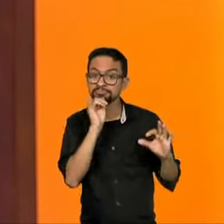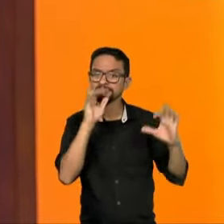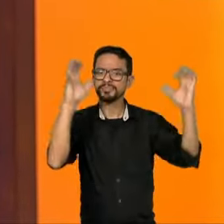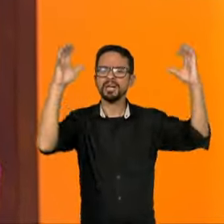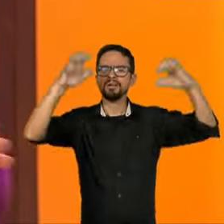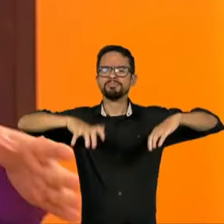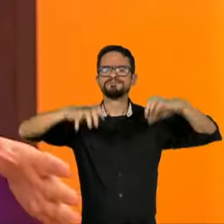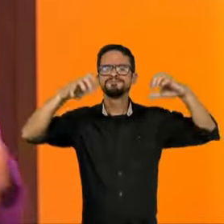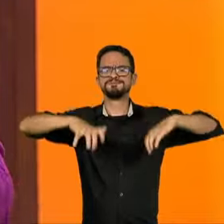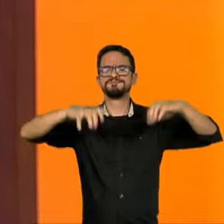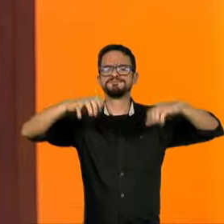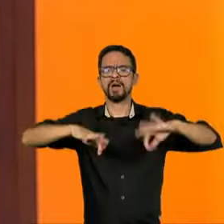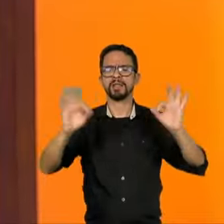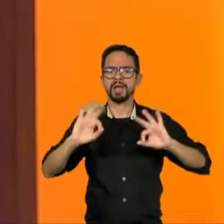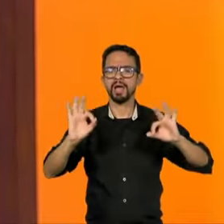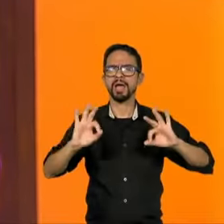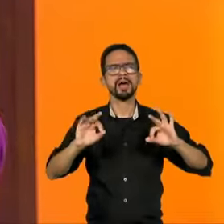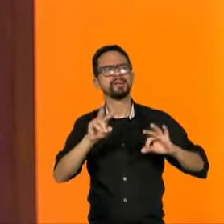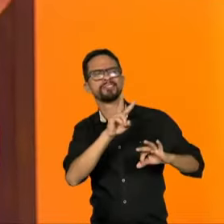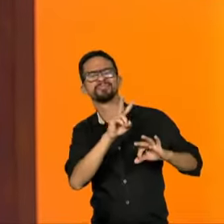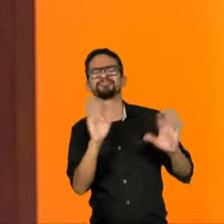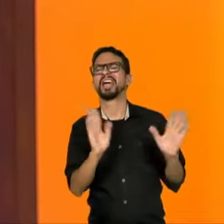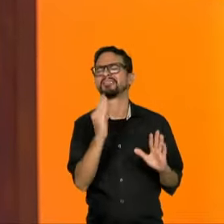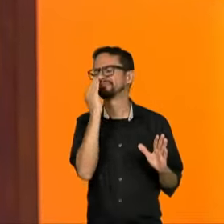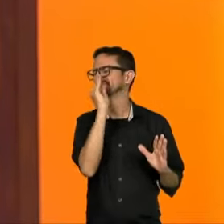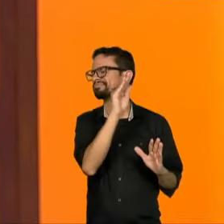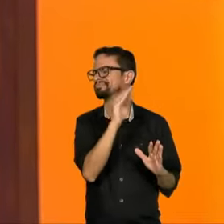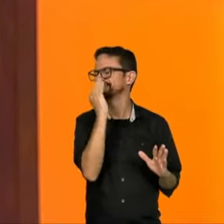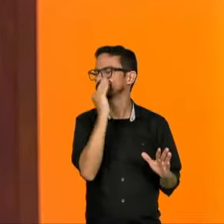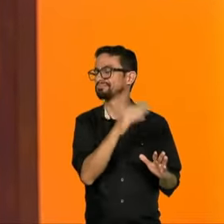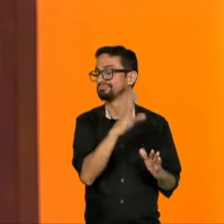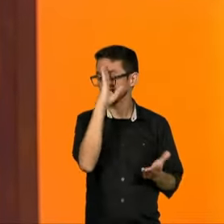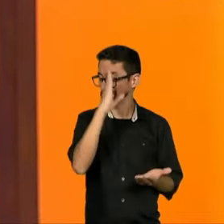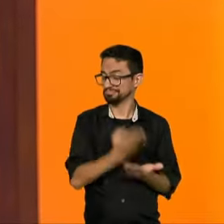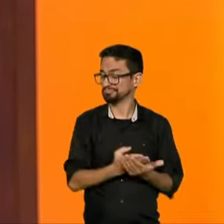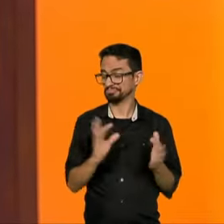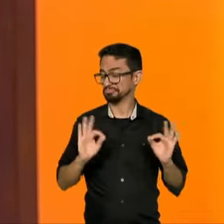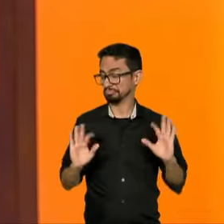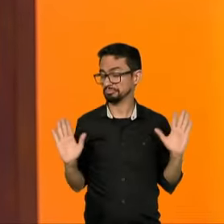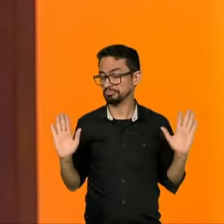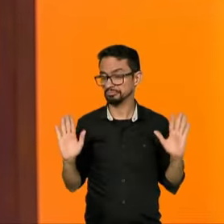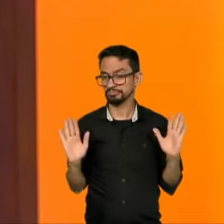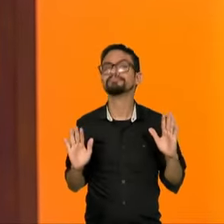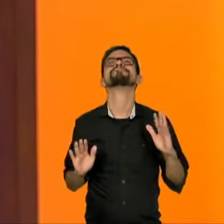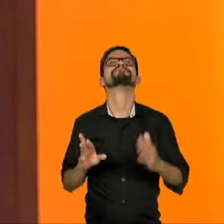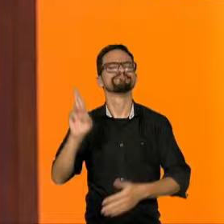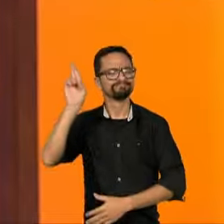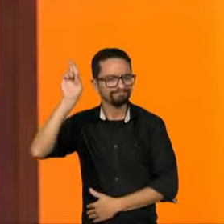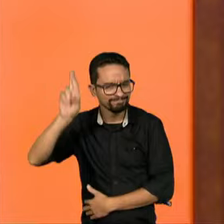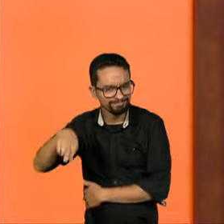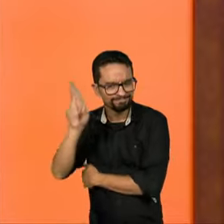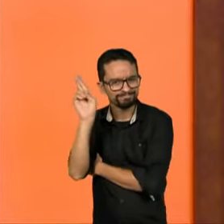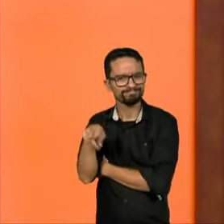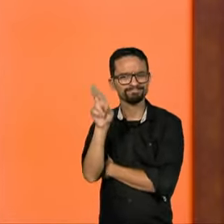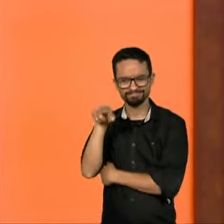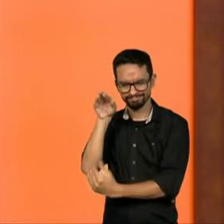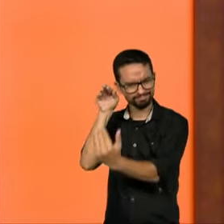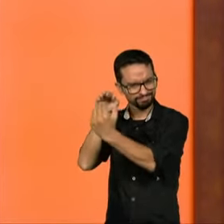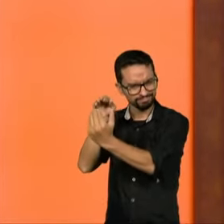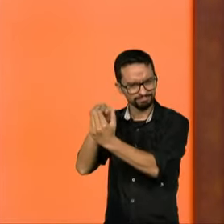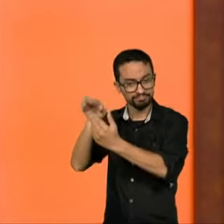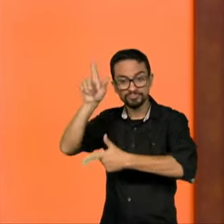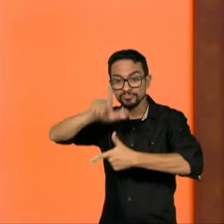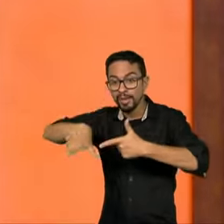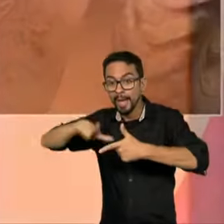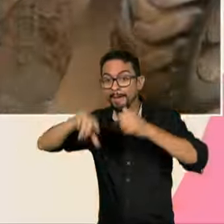aí a chuva não vem. Aí vem a segunda chuva forte, não acaba vem. Acaba não dando muita bola, não acredita. Está coberta de razão, porque esse é o maior problema que a gente